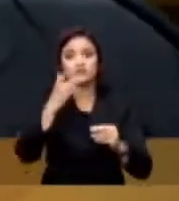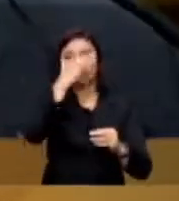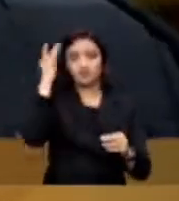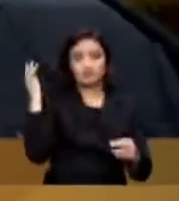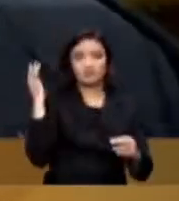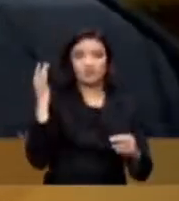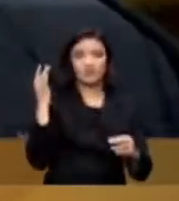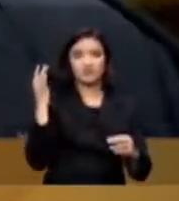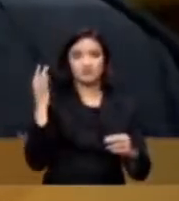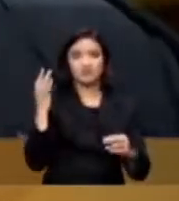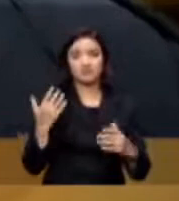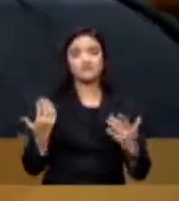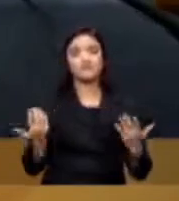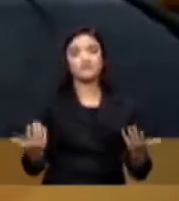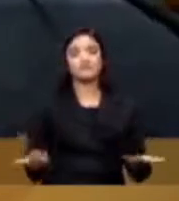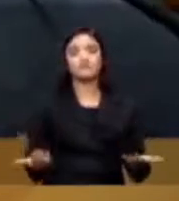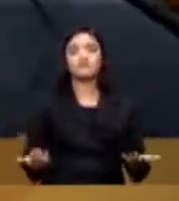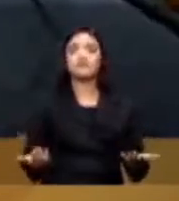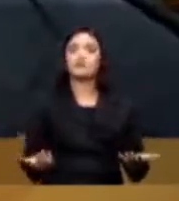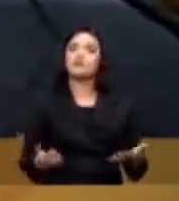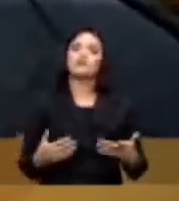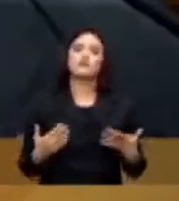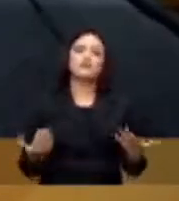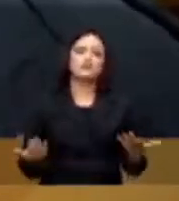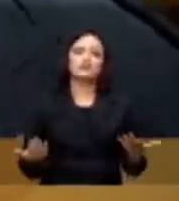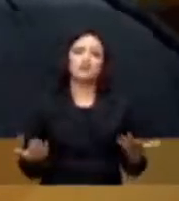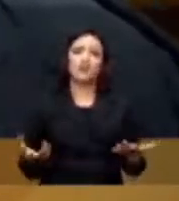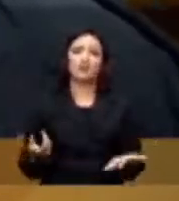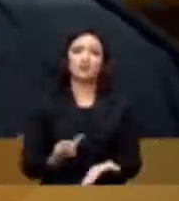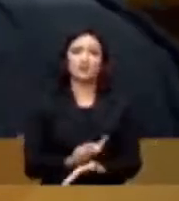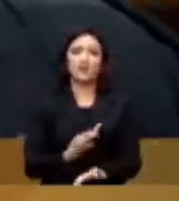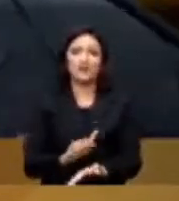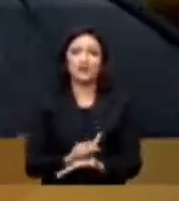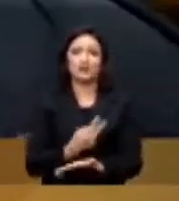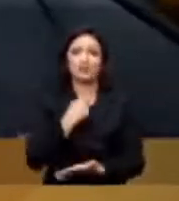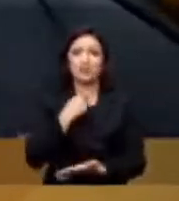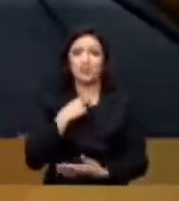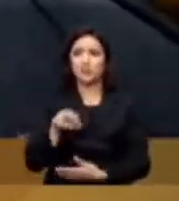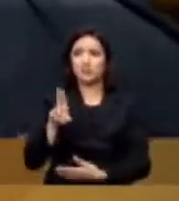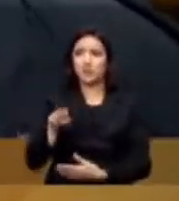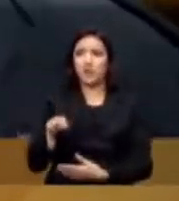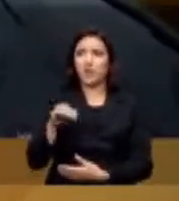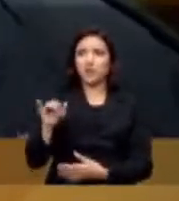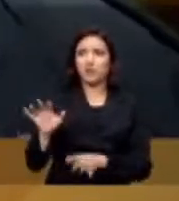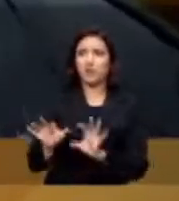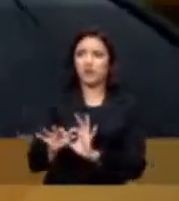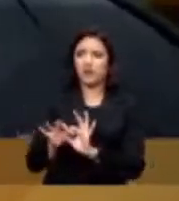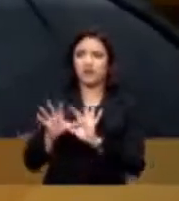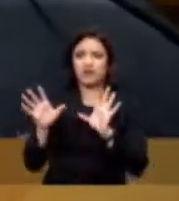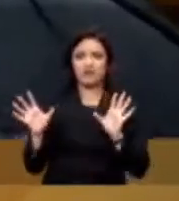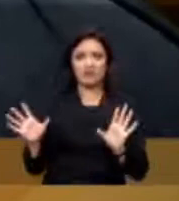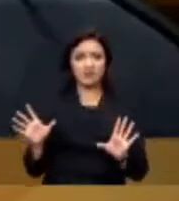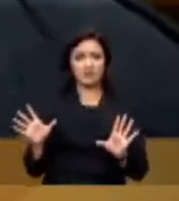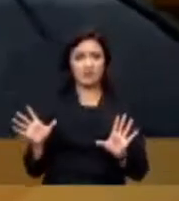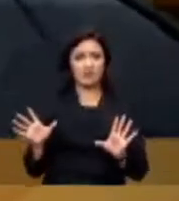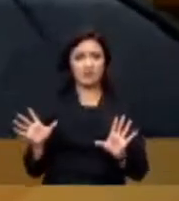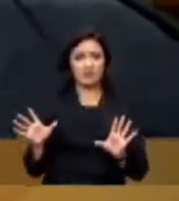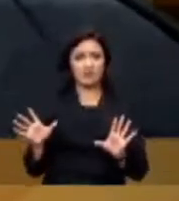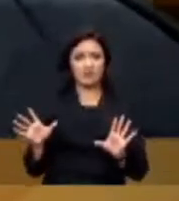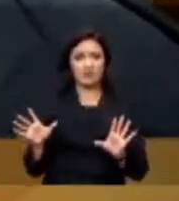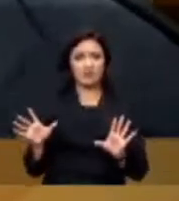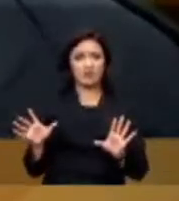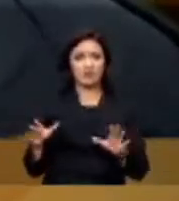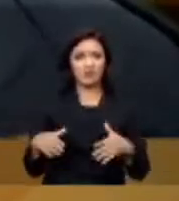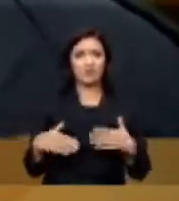financeiramente rentável, não faz sentido que a União libere o município ou estado, que